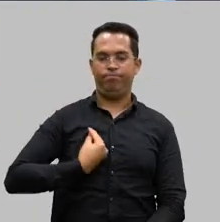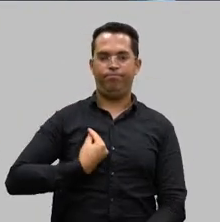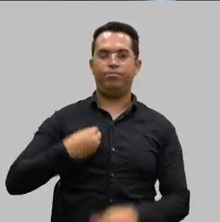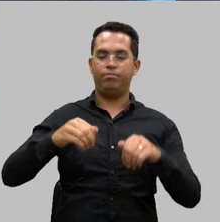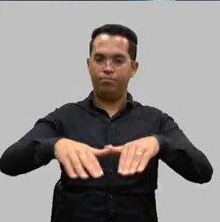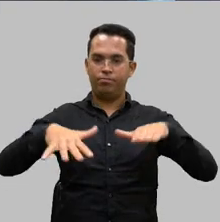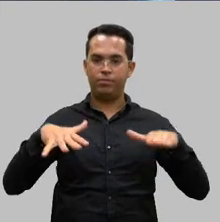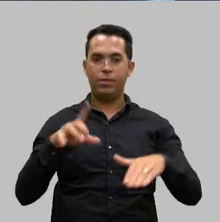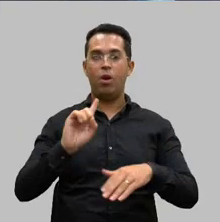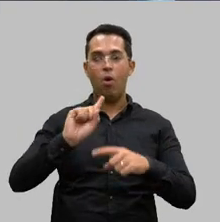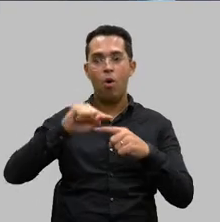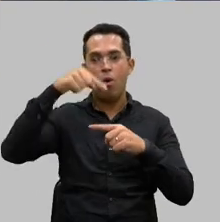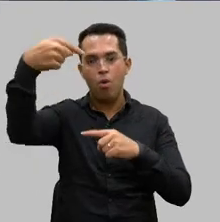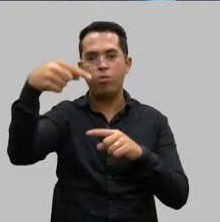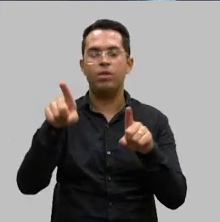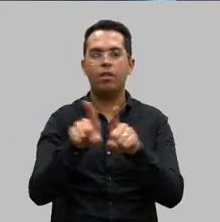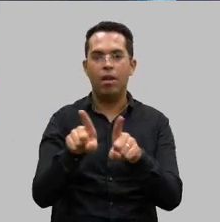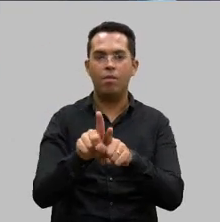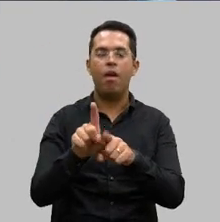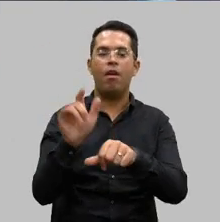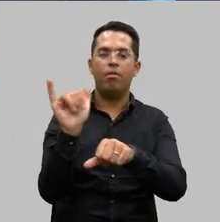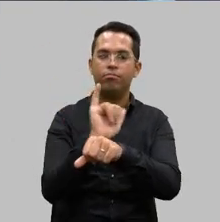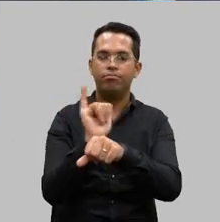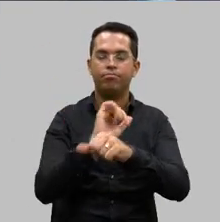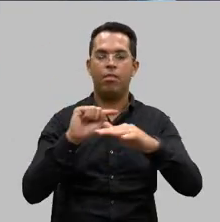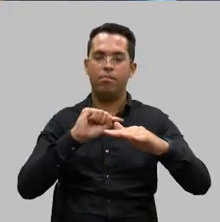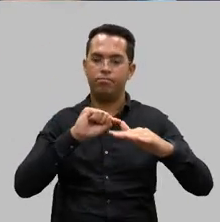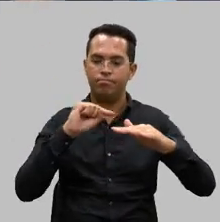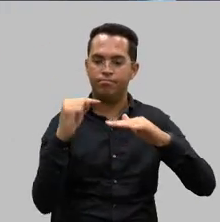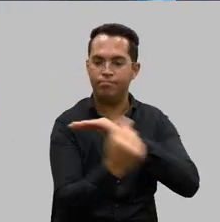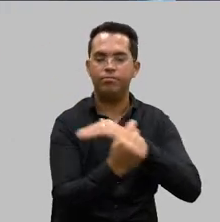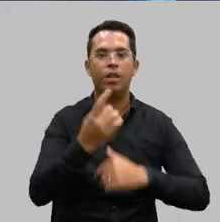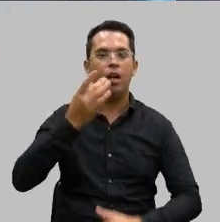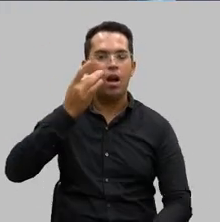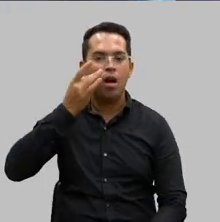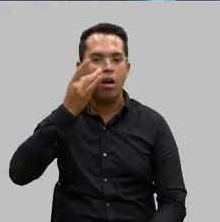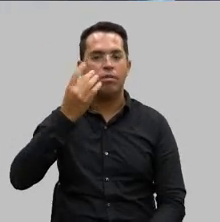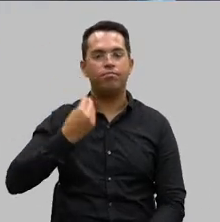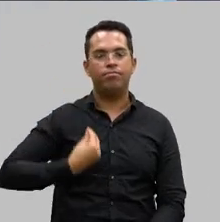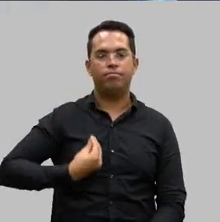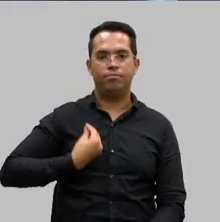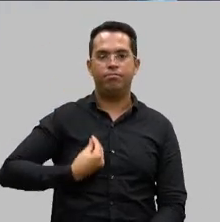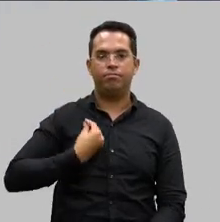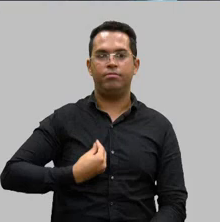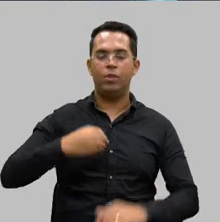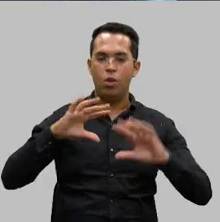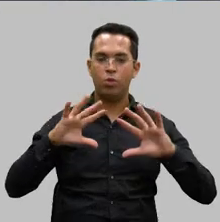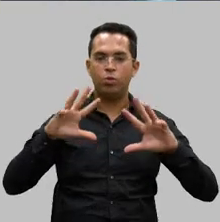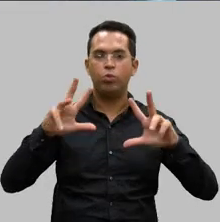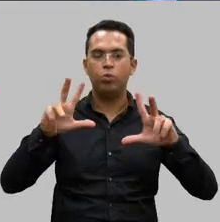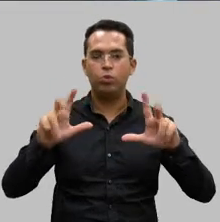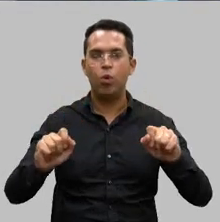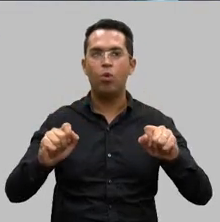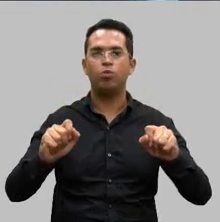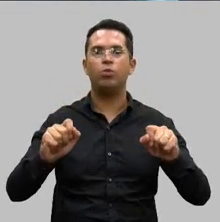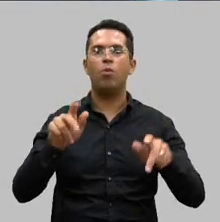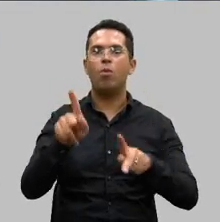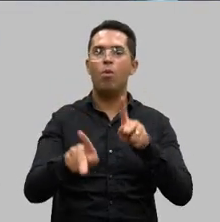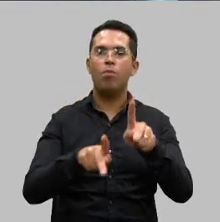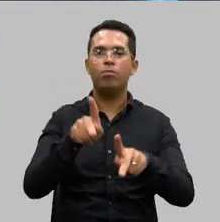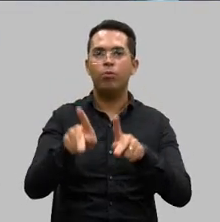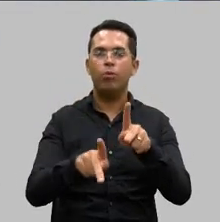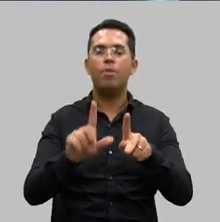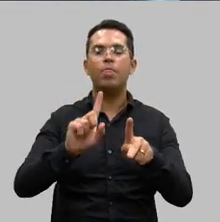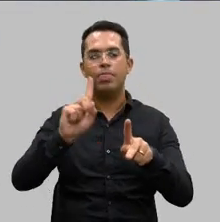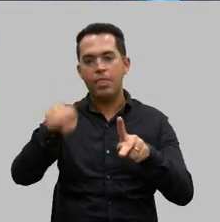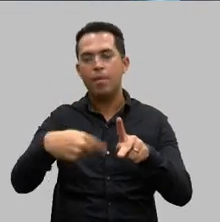aqueles que estão nos acompanhando através das mídias através do YouTube e todos aqueles que vão depois ter acesso a